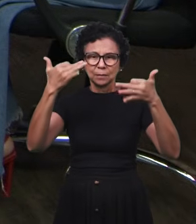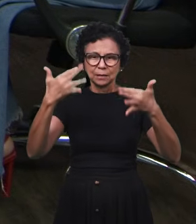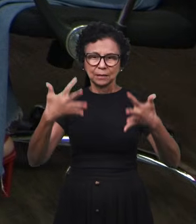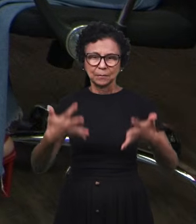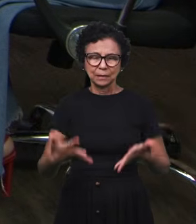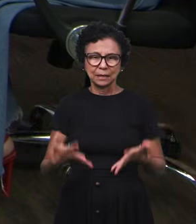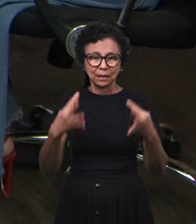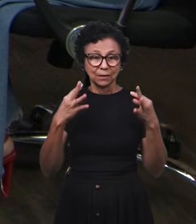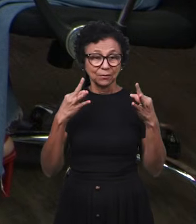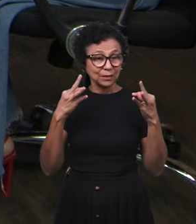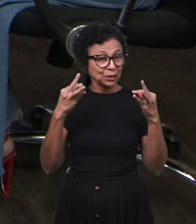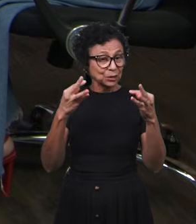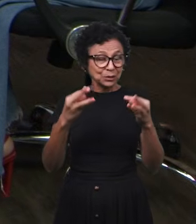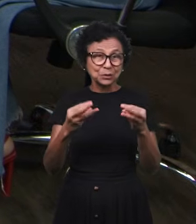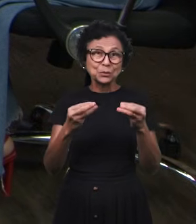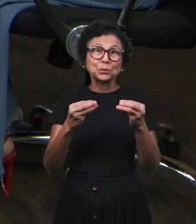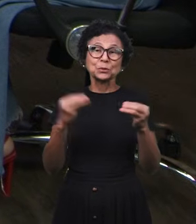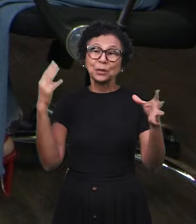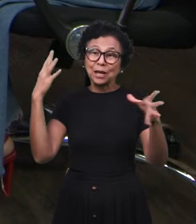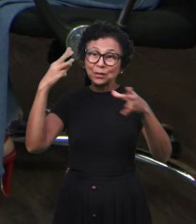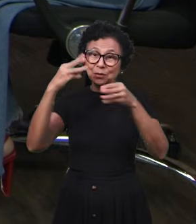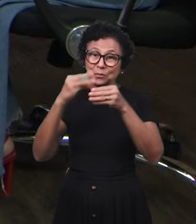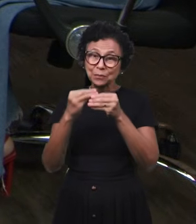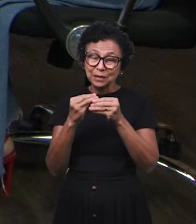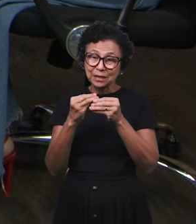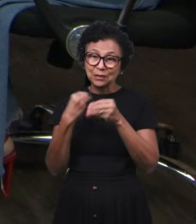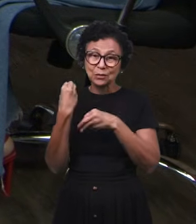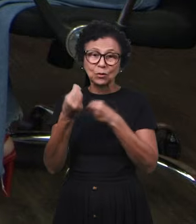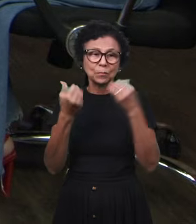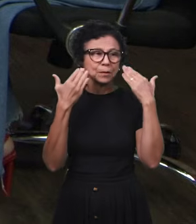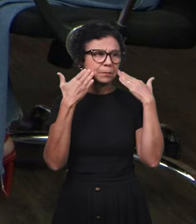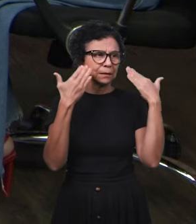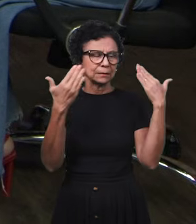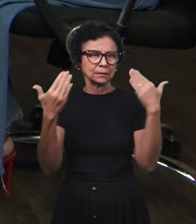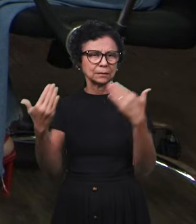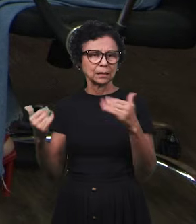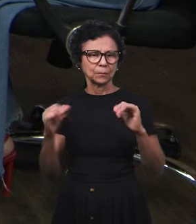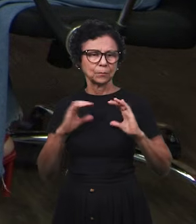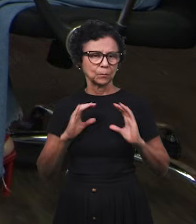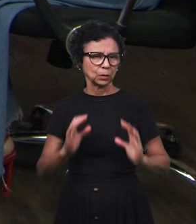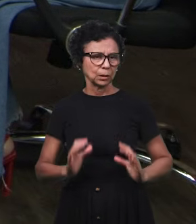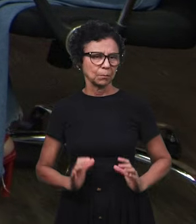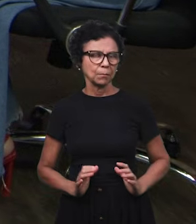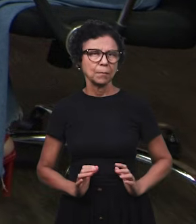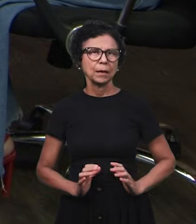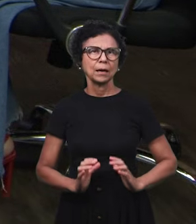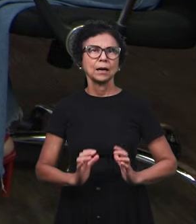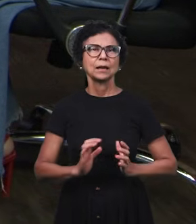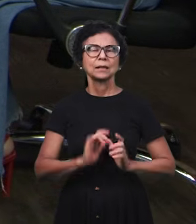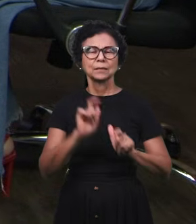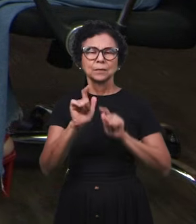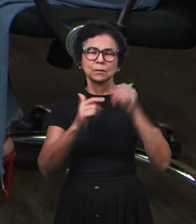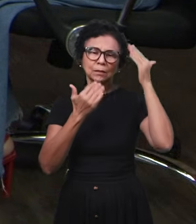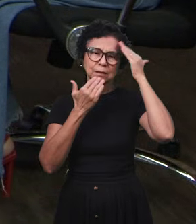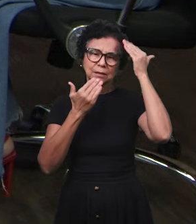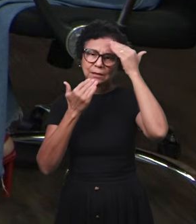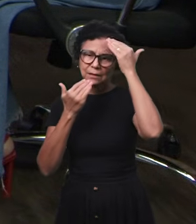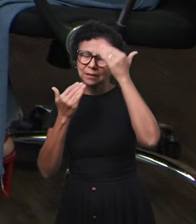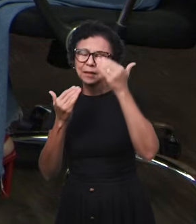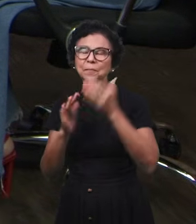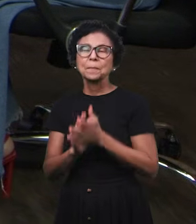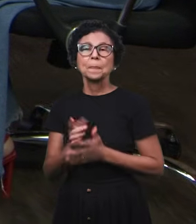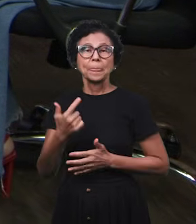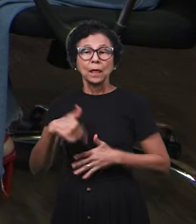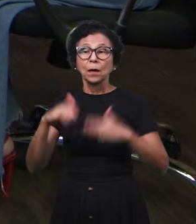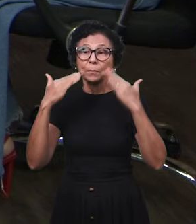o sumário, sabe? De como eu tinha que me apresentar, de como que eu tinha que me portar, os agradecimentos, tudo. E aí eu fui lá, apresentei o TCC,